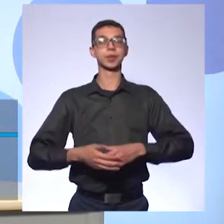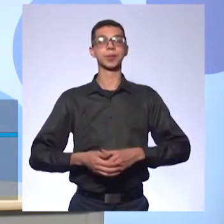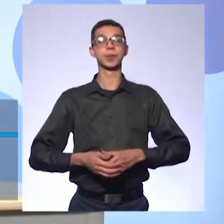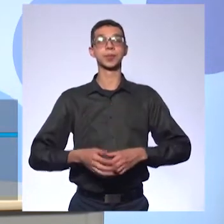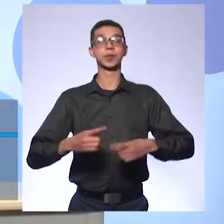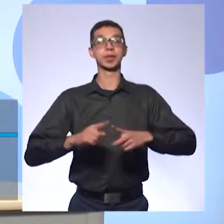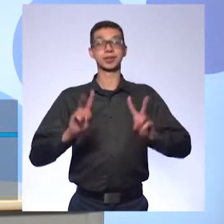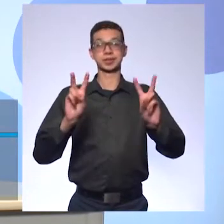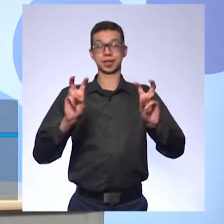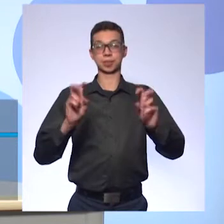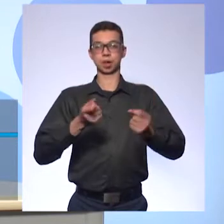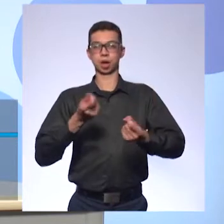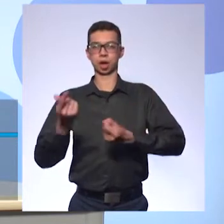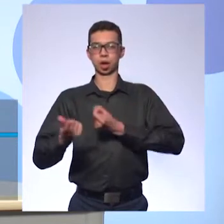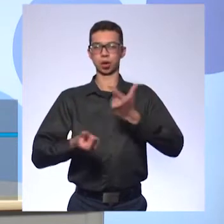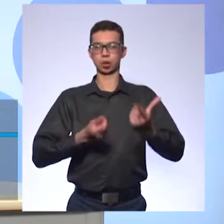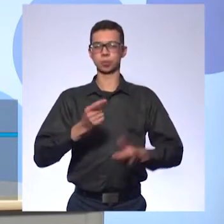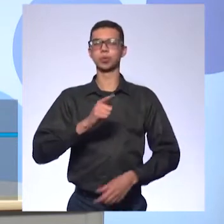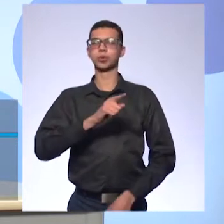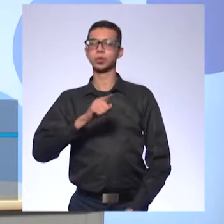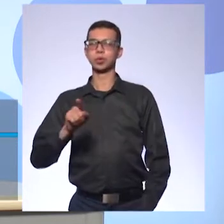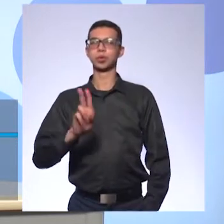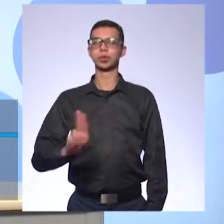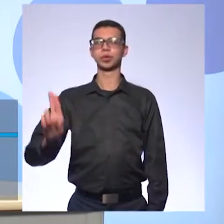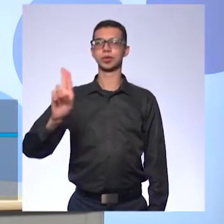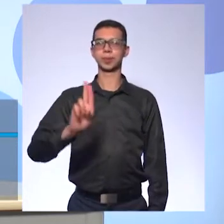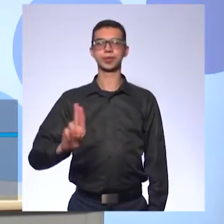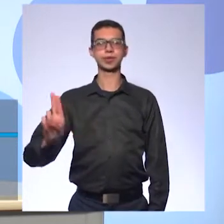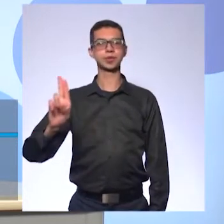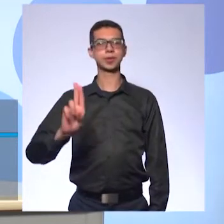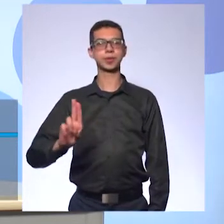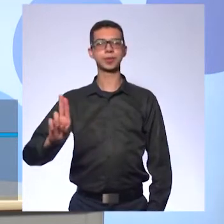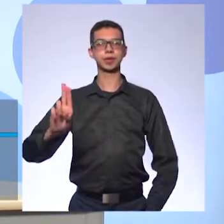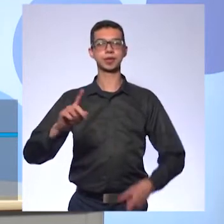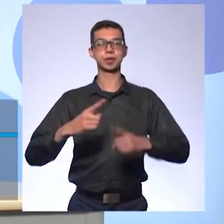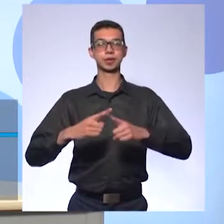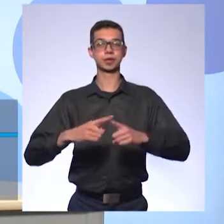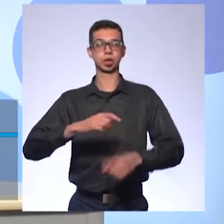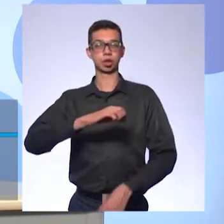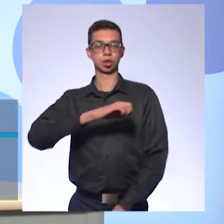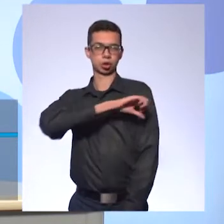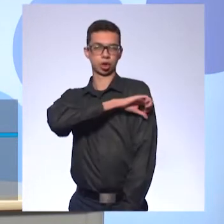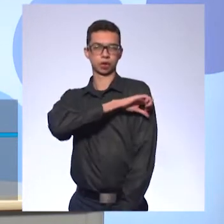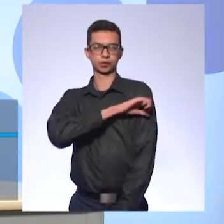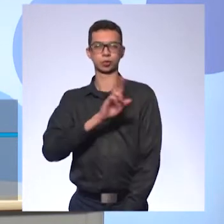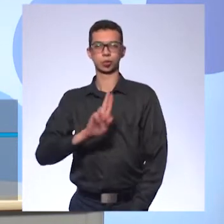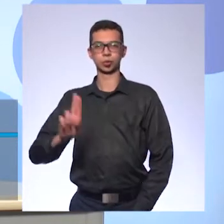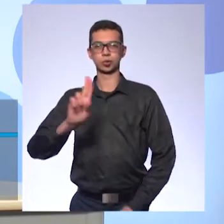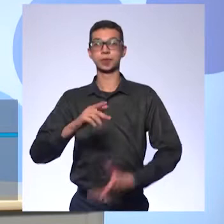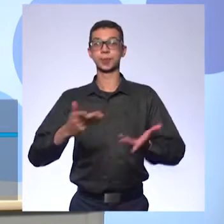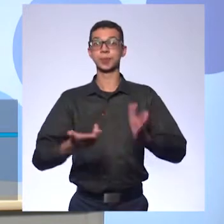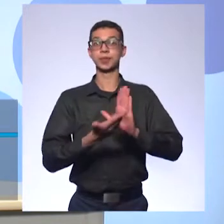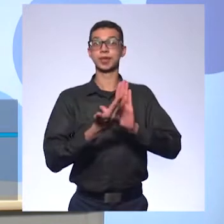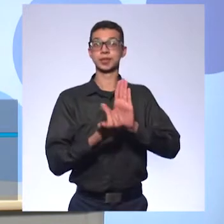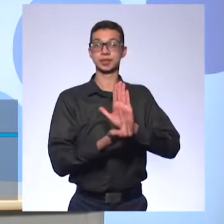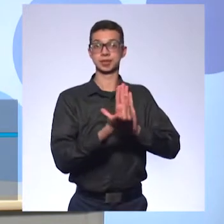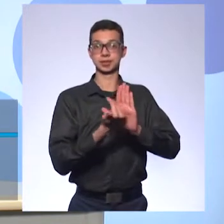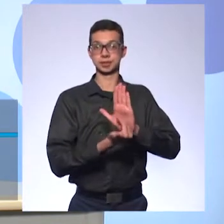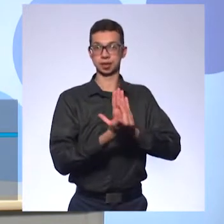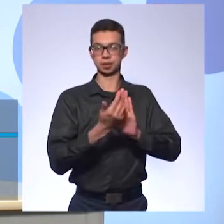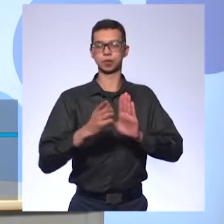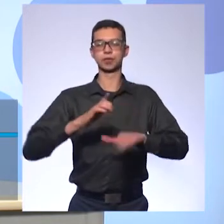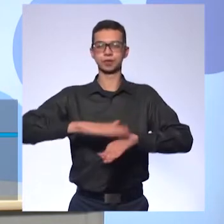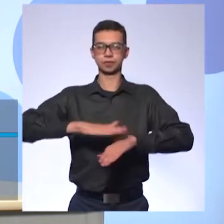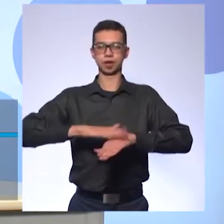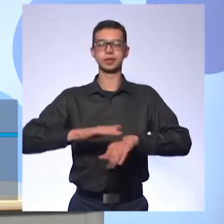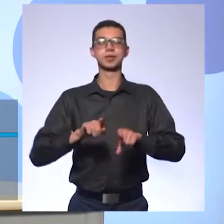já trabalhamos aqui nas aulas do 9º ano, né? Então, faz um desenho, daí junto com